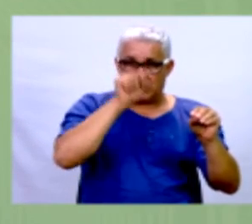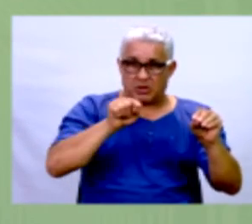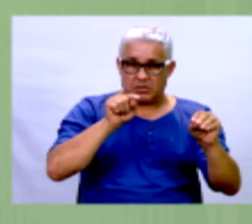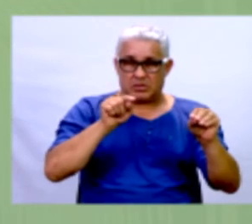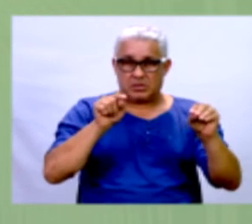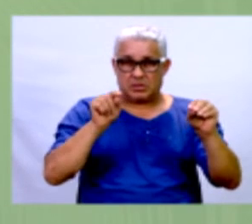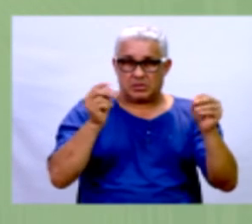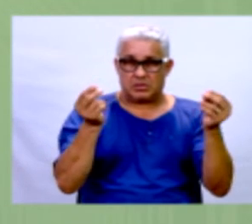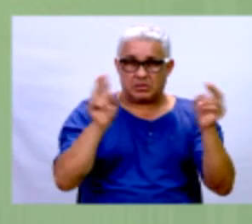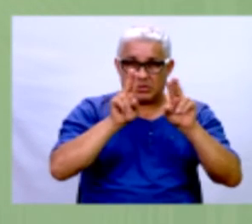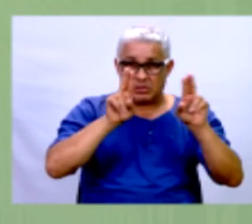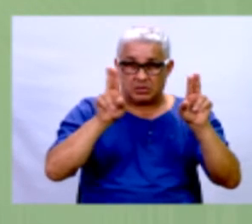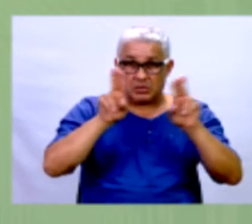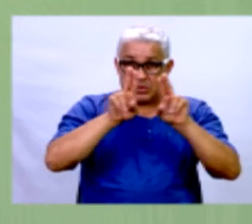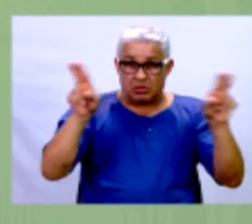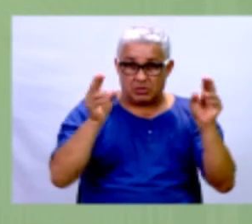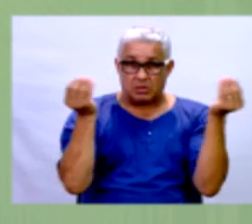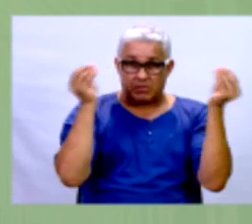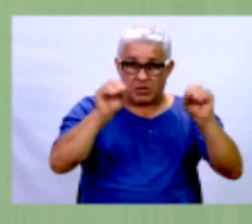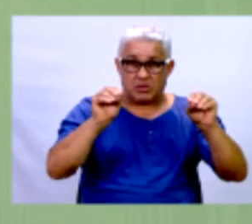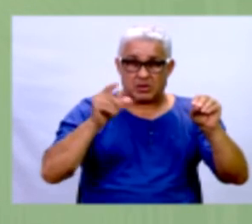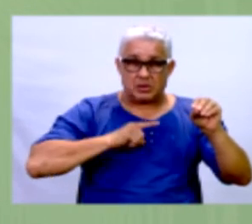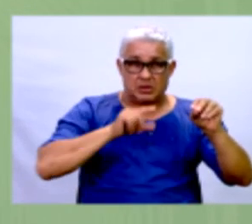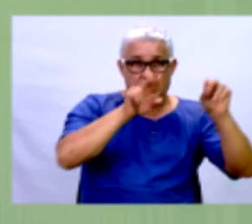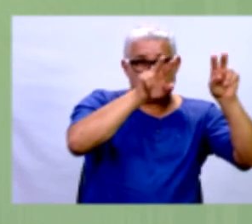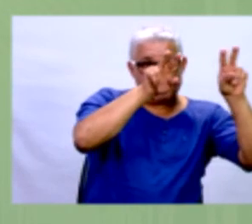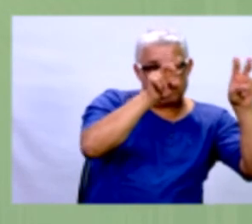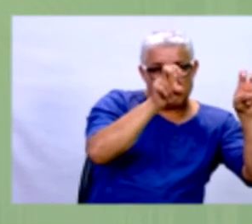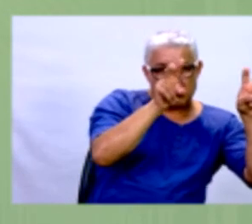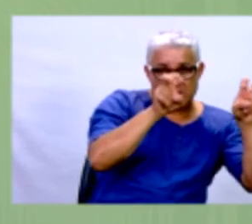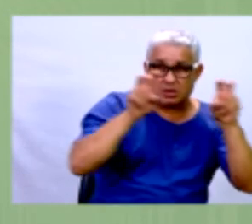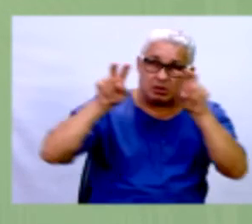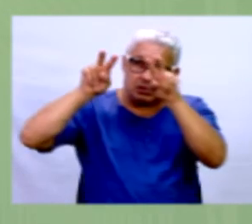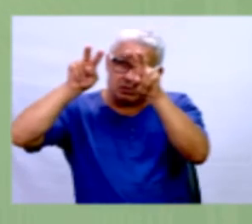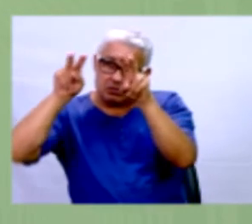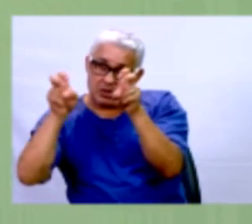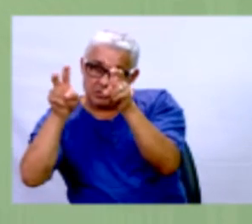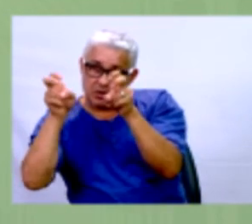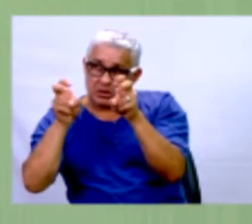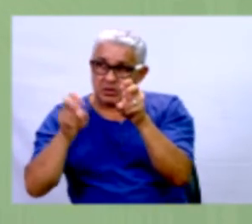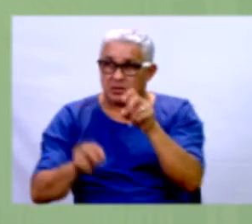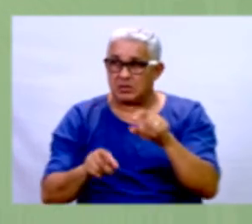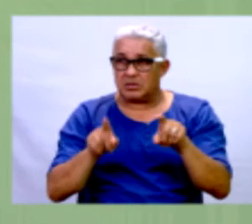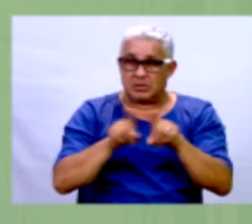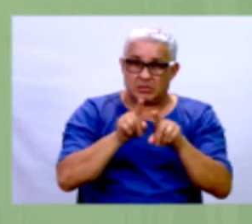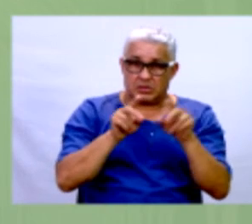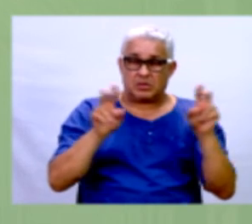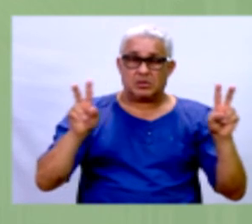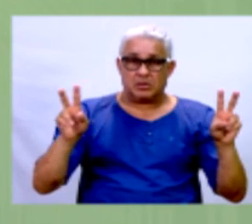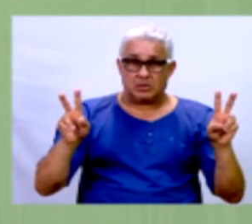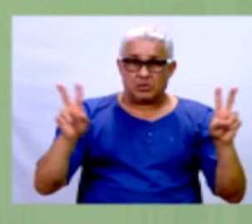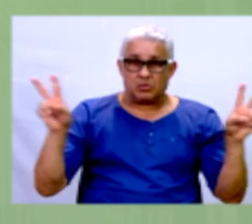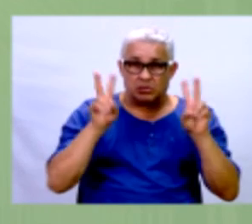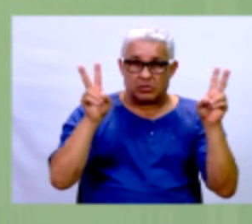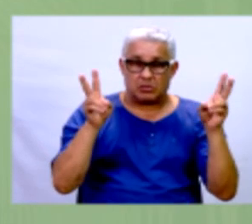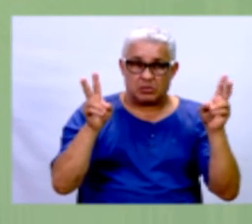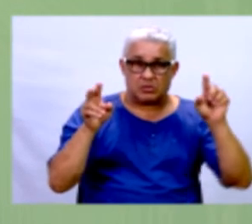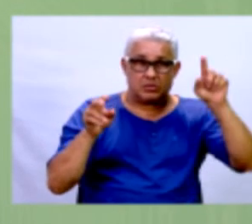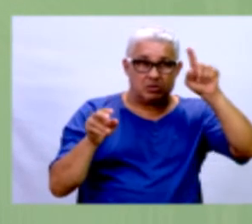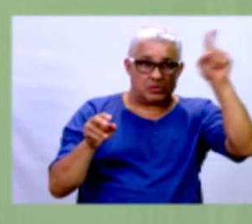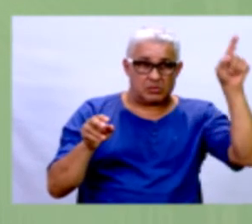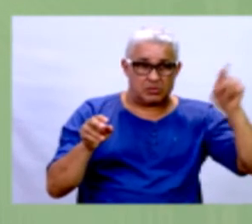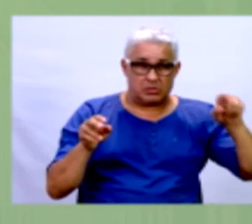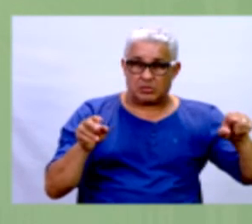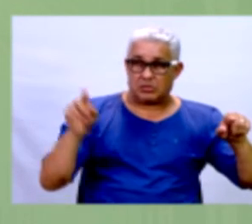que todas as chaves possuem aspas, certo? Abrindo e fechando aspas, certo? E os valores possuem abertura e fechamento